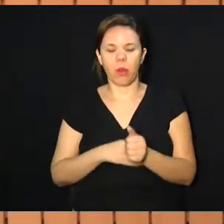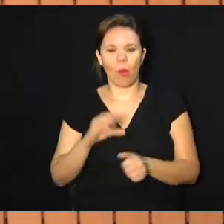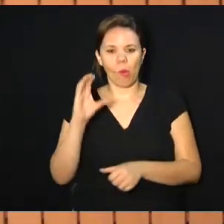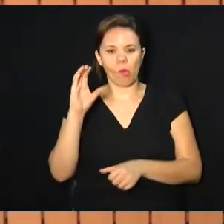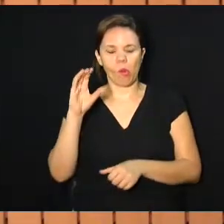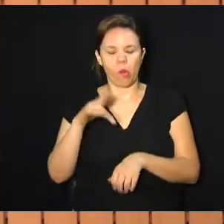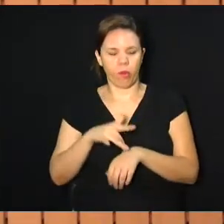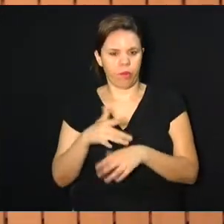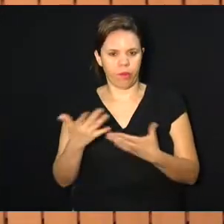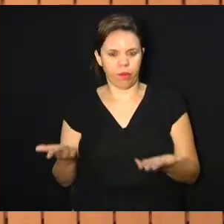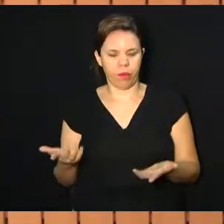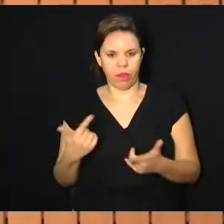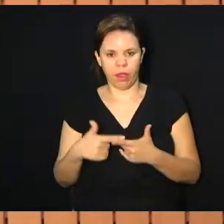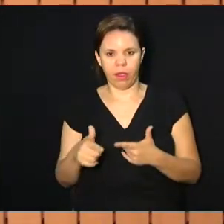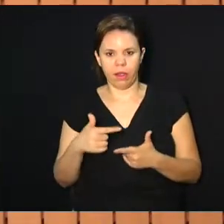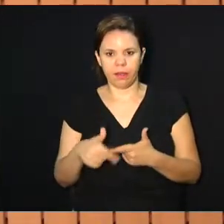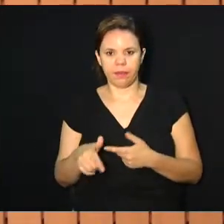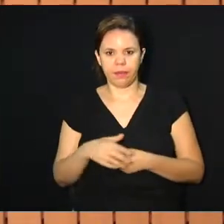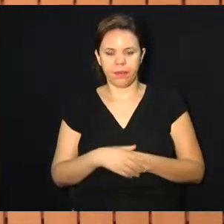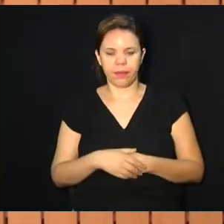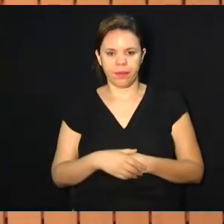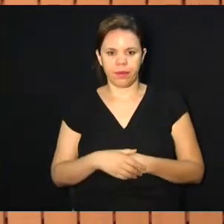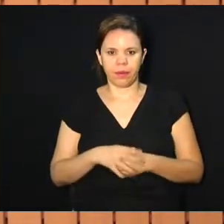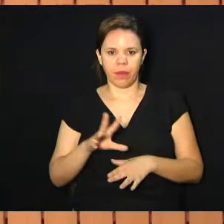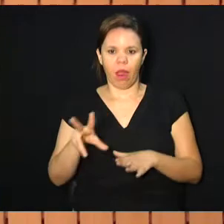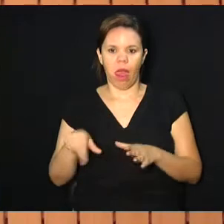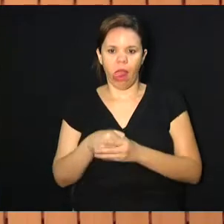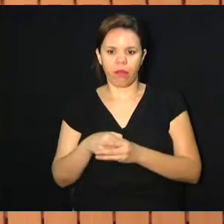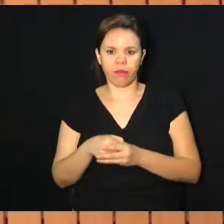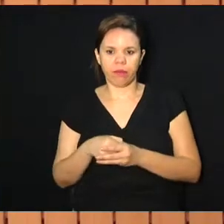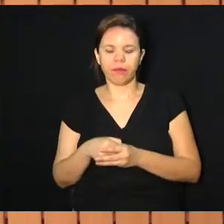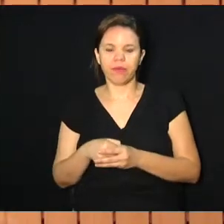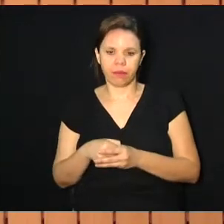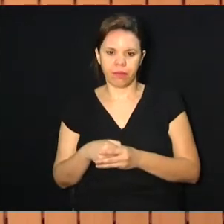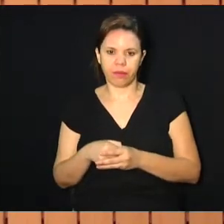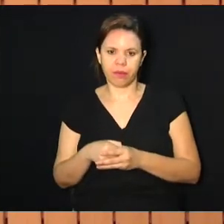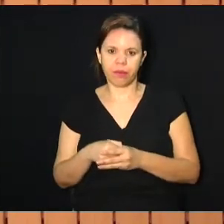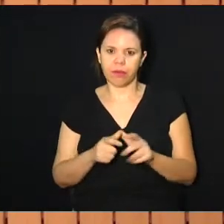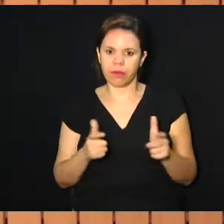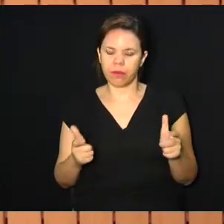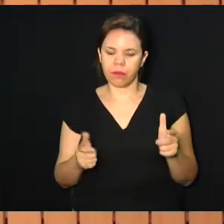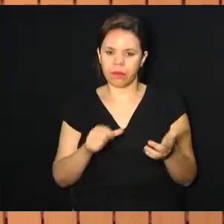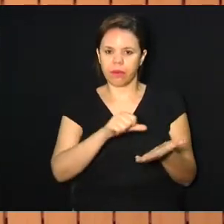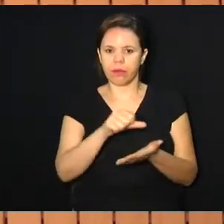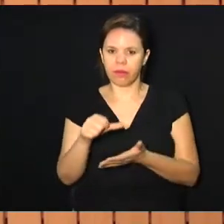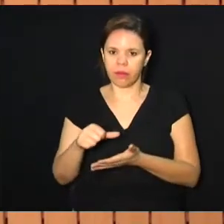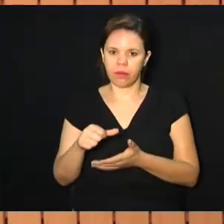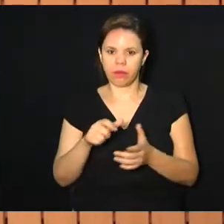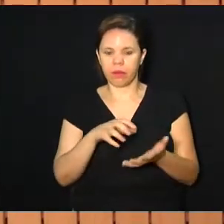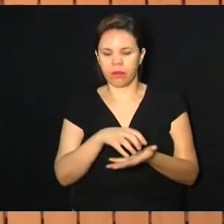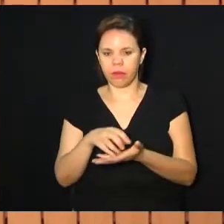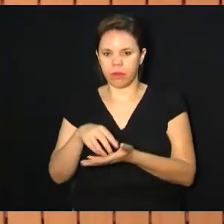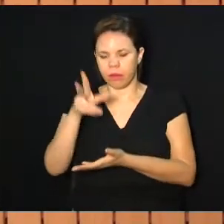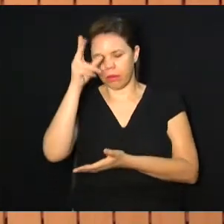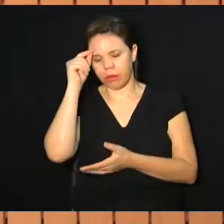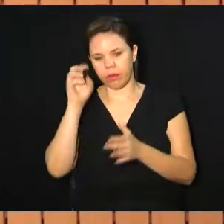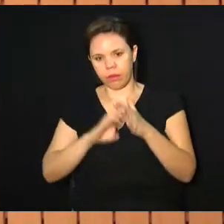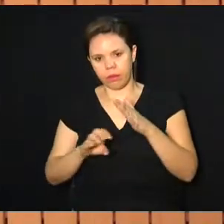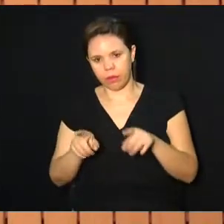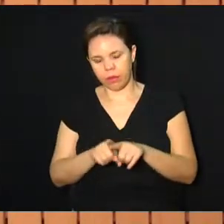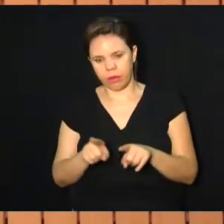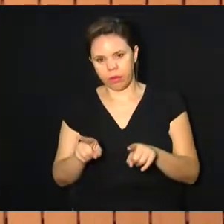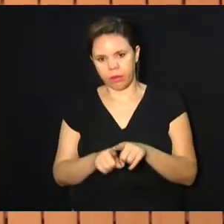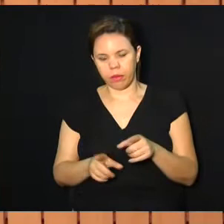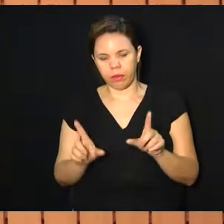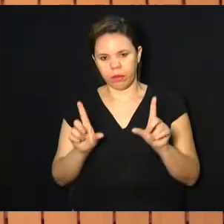Então, assim, a gente tem um problema que era a corrupção, né? Que é muito grande em alguns públicos, embora em empresas também seja grande, mas